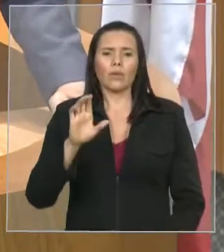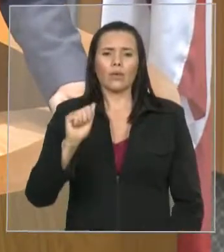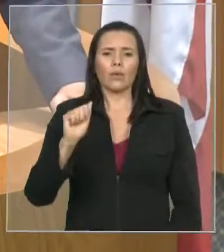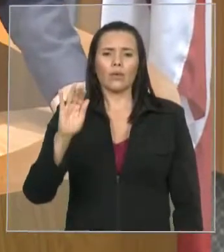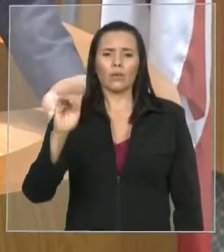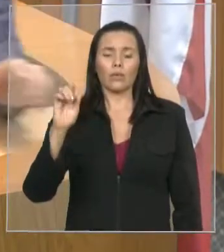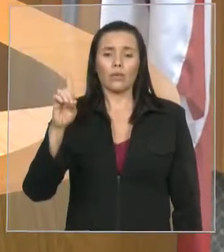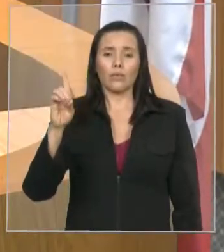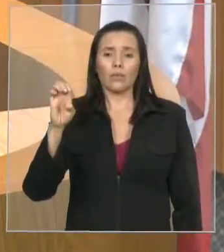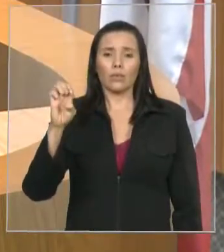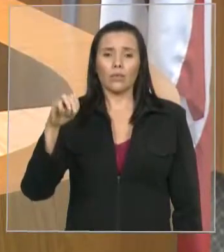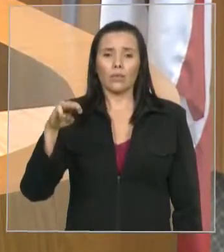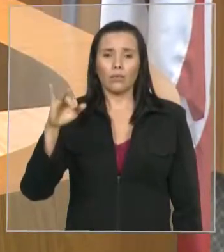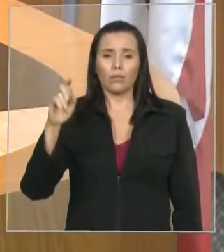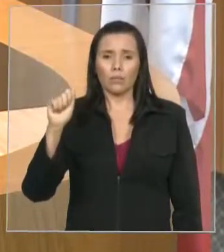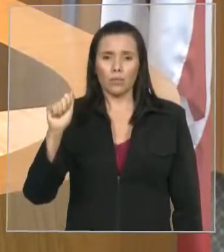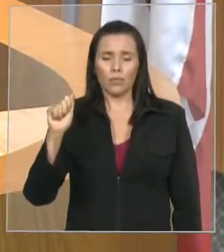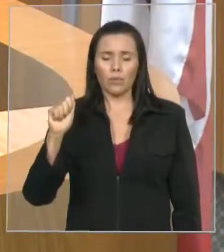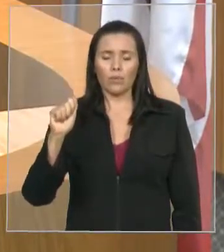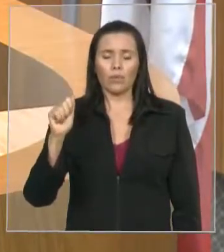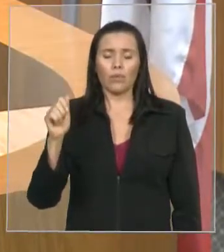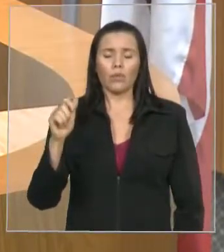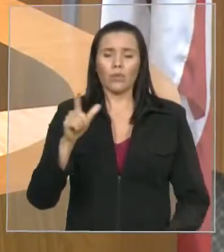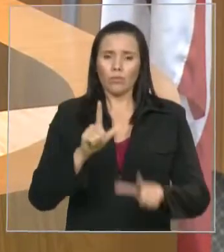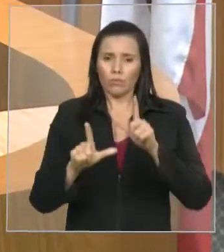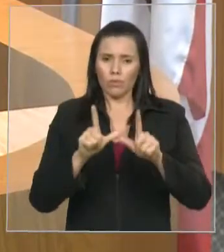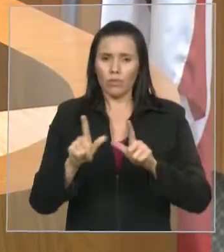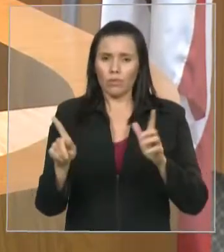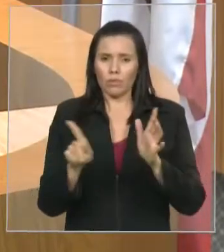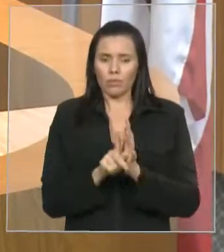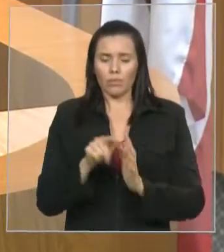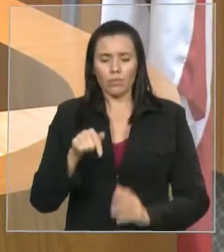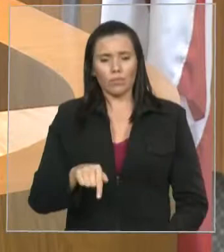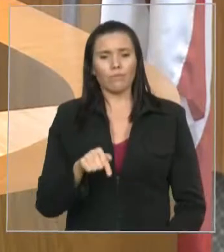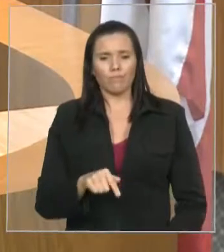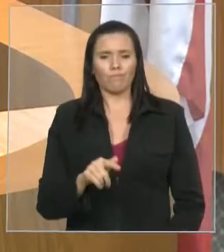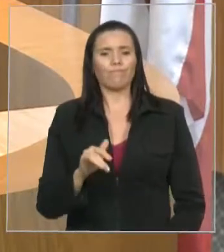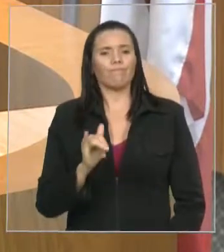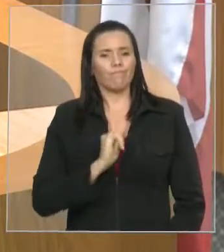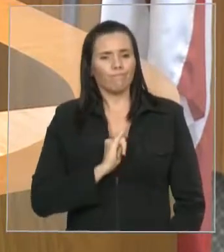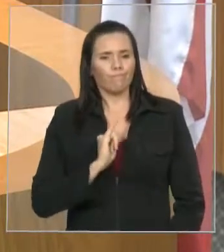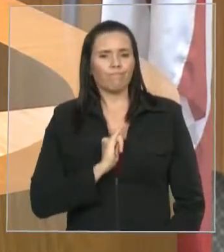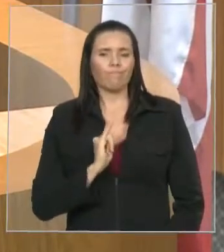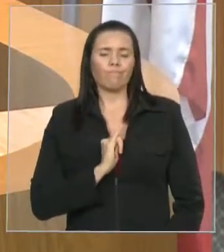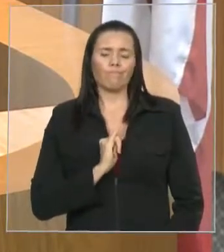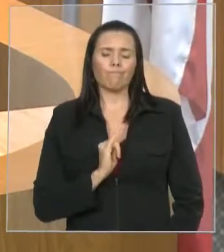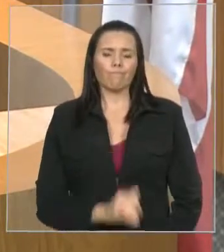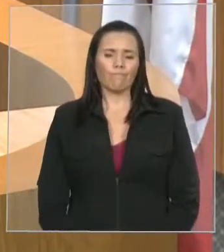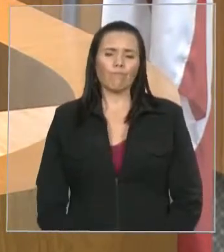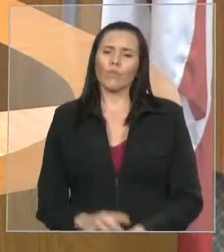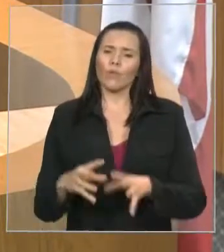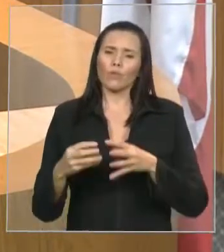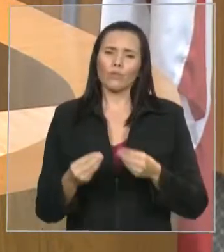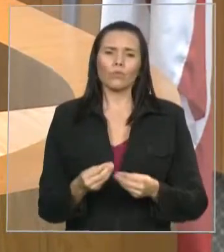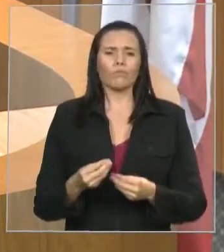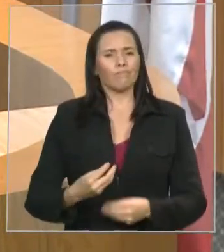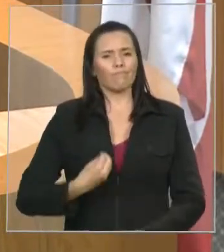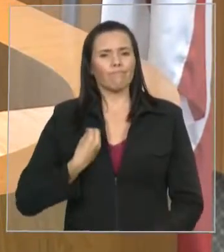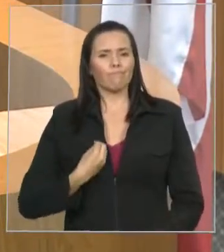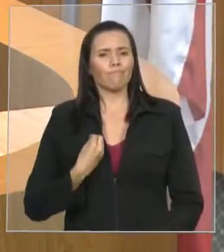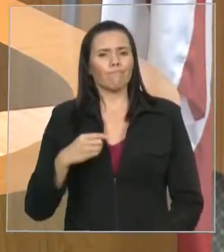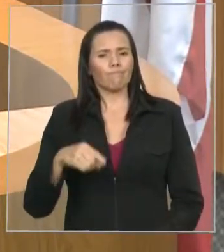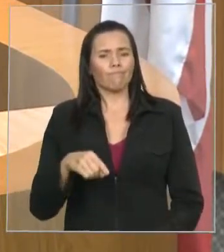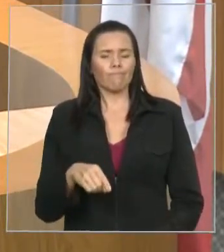Academia Imperatrizense de Letras. Isso traz um significado muito forte, porque reforça as condições de apoio